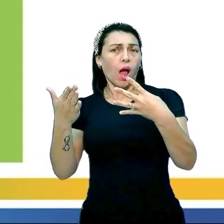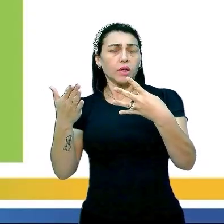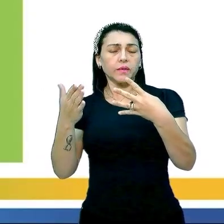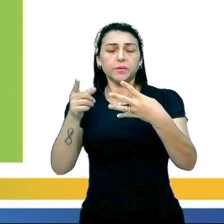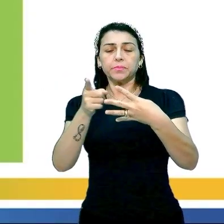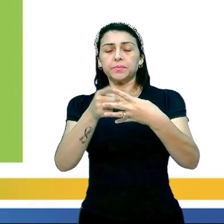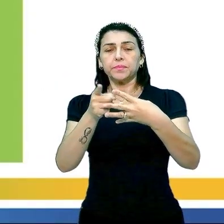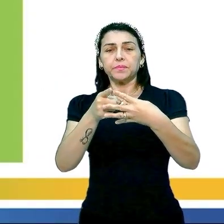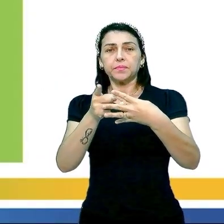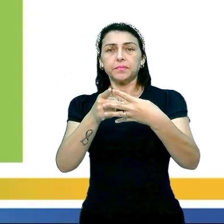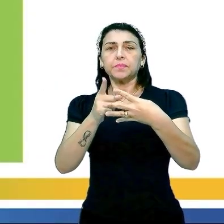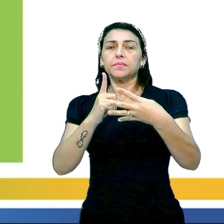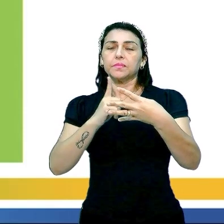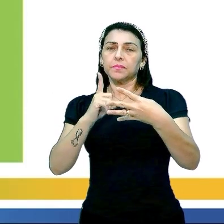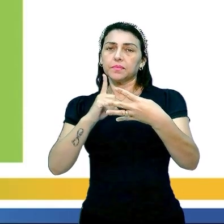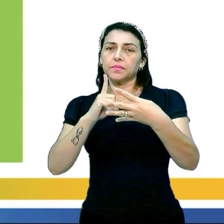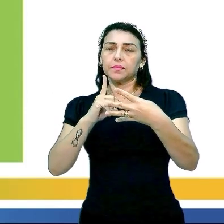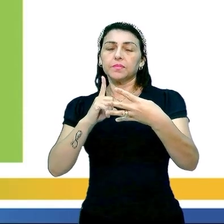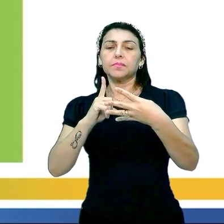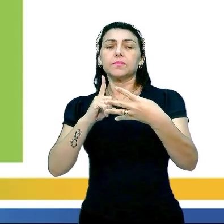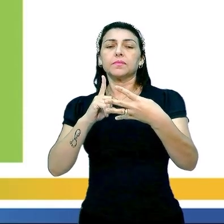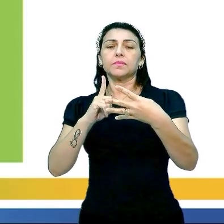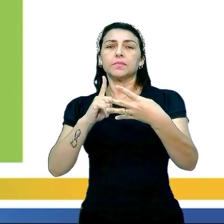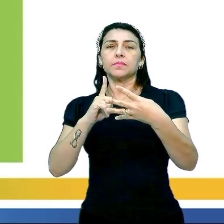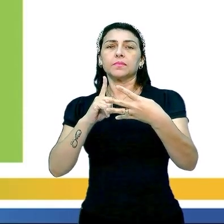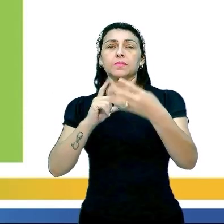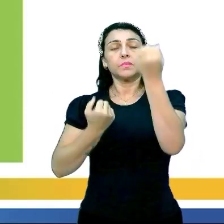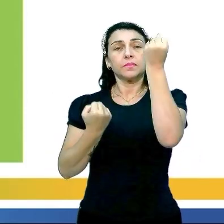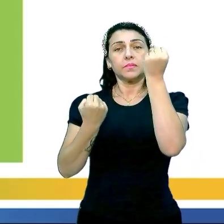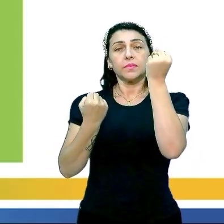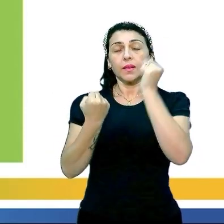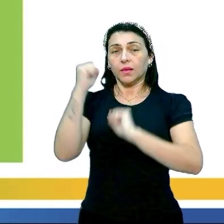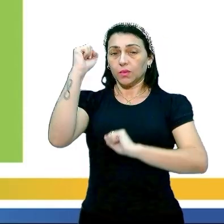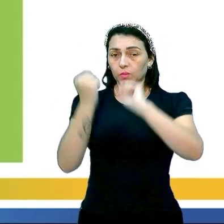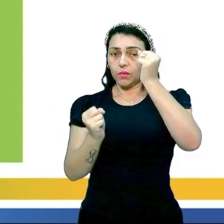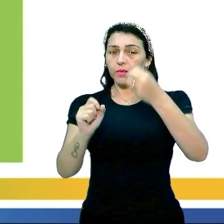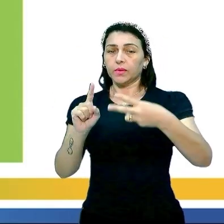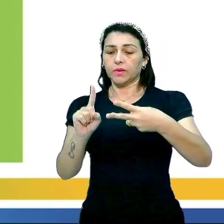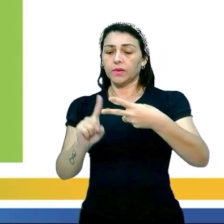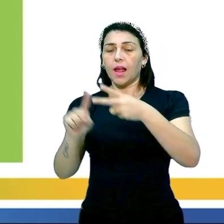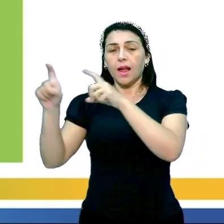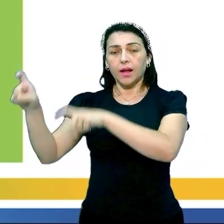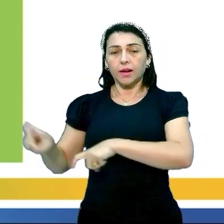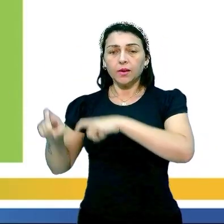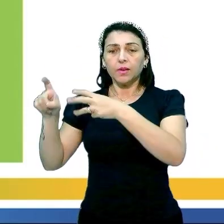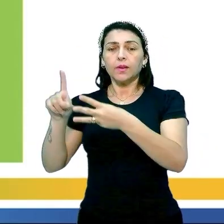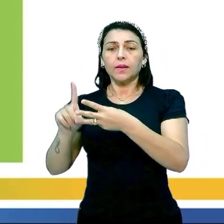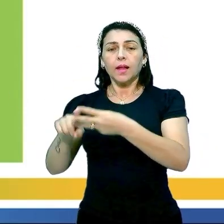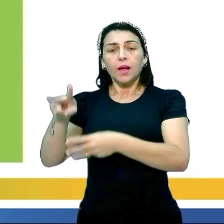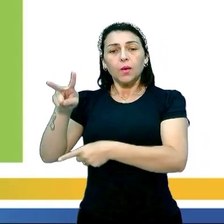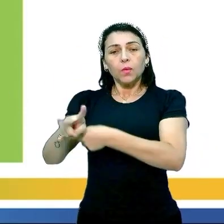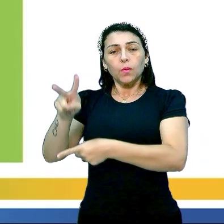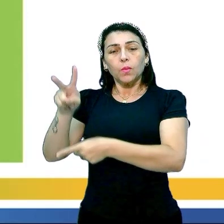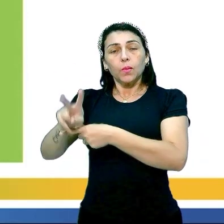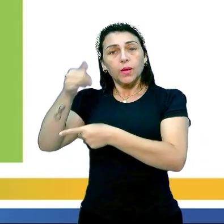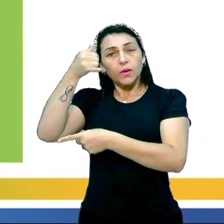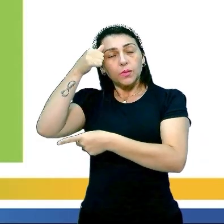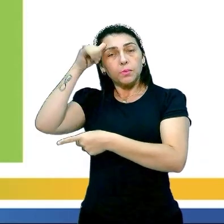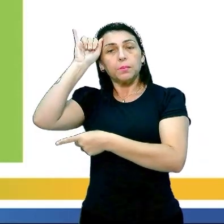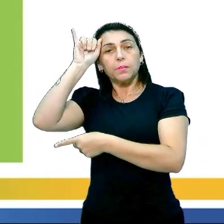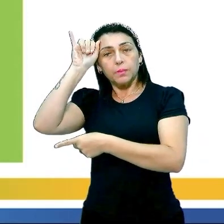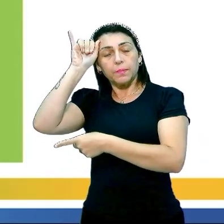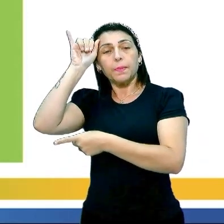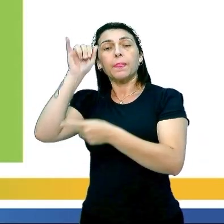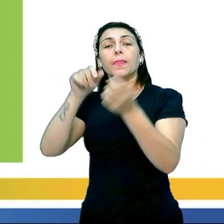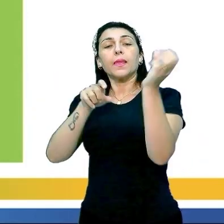essas partes? Então nós temos aí o seguinte: a indústria, a agricultura, a pecuária e o